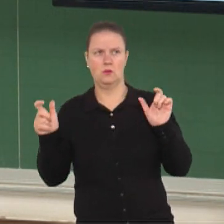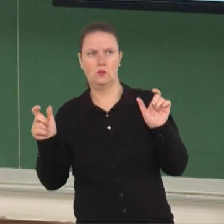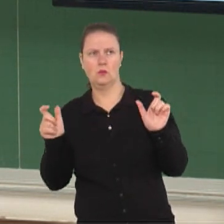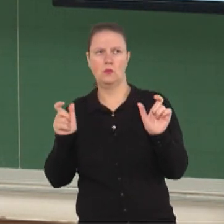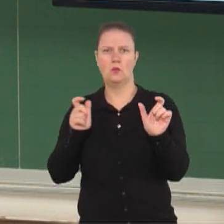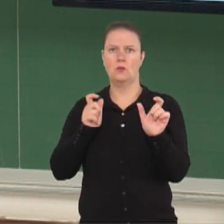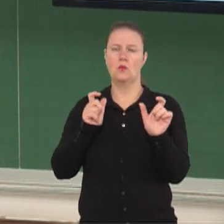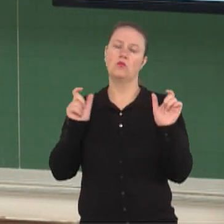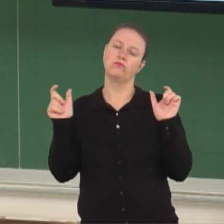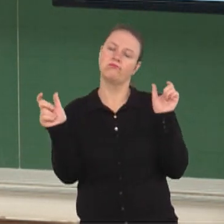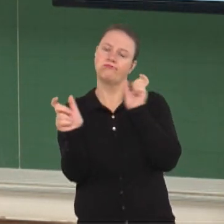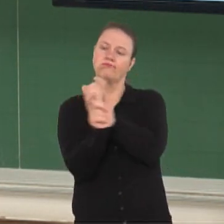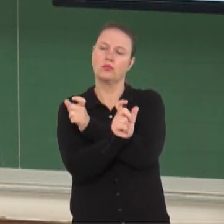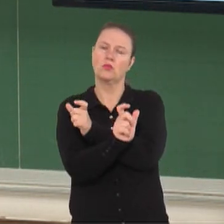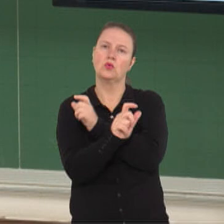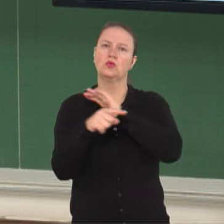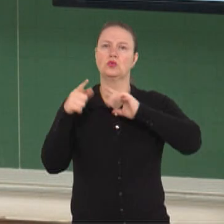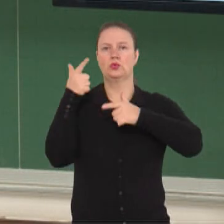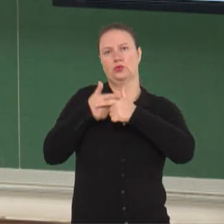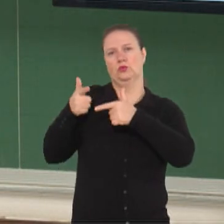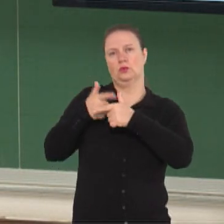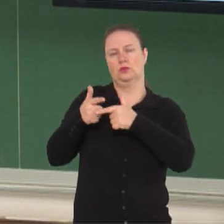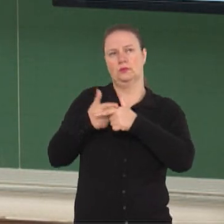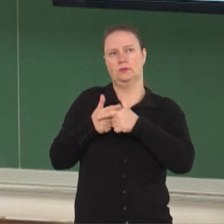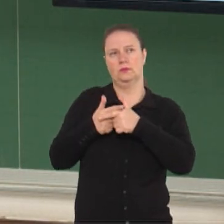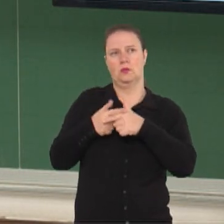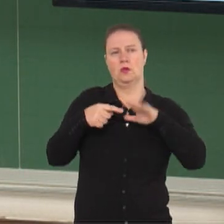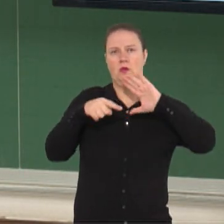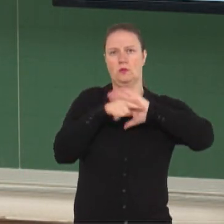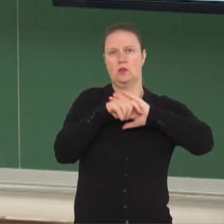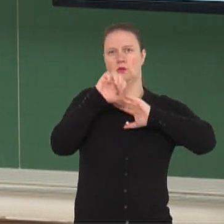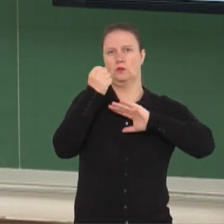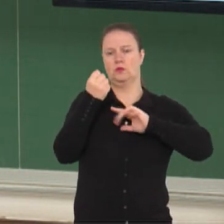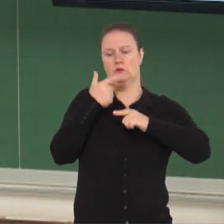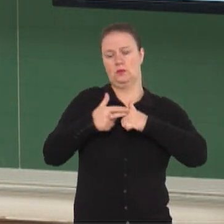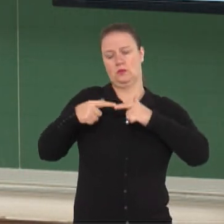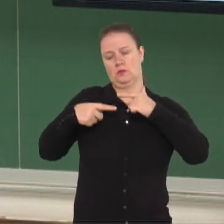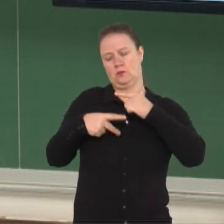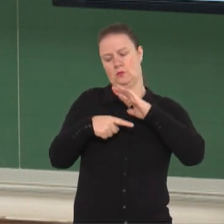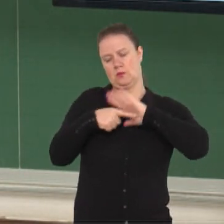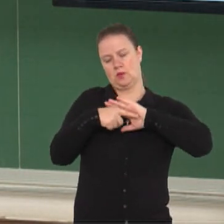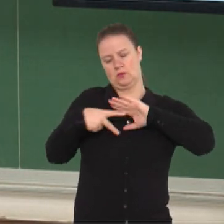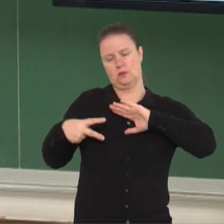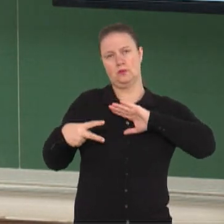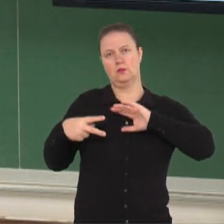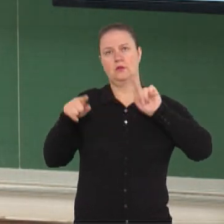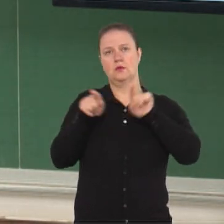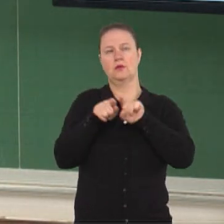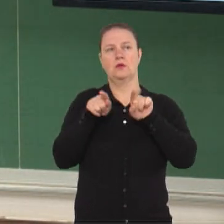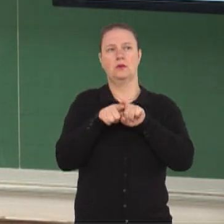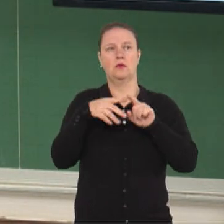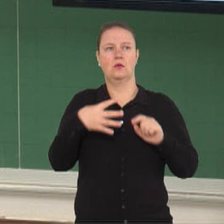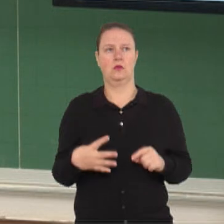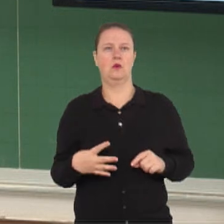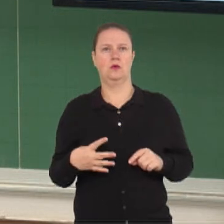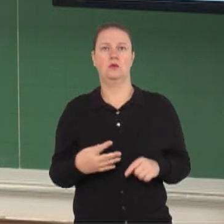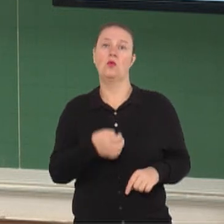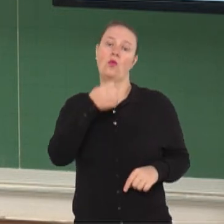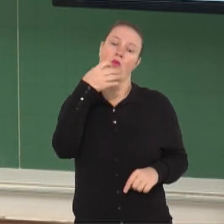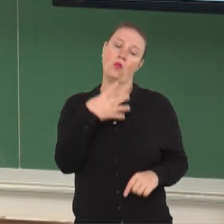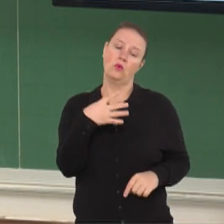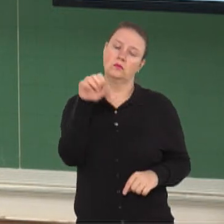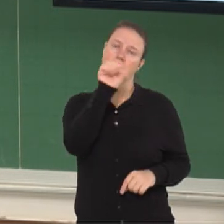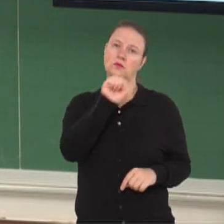2 dividindo. Menos 8 dividido por menos 2 são 4. Depois de 4